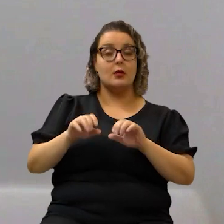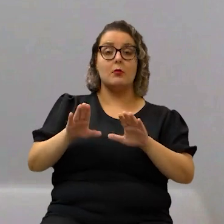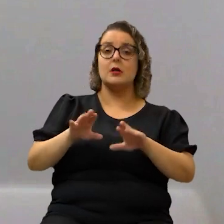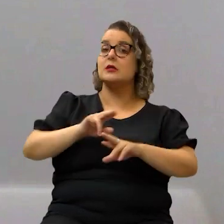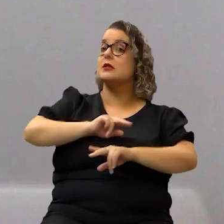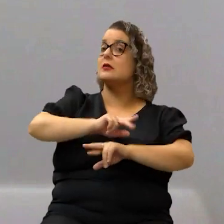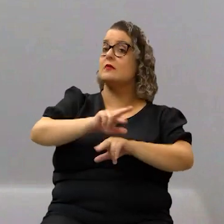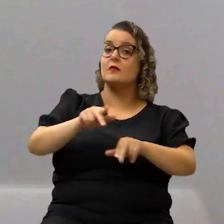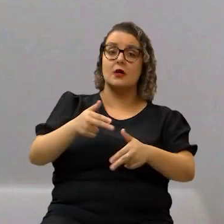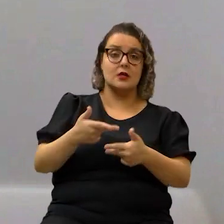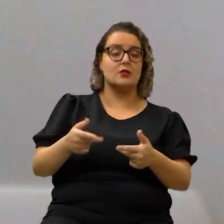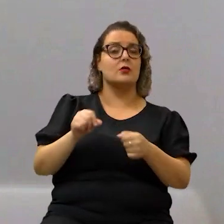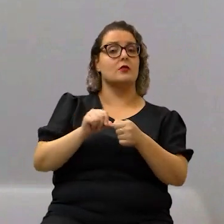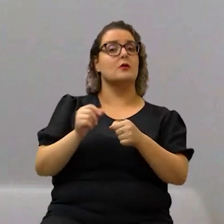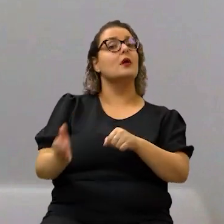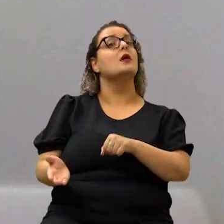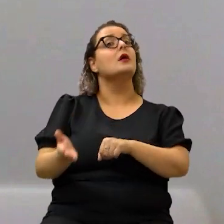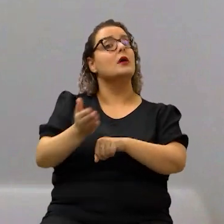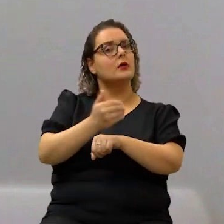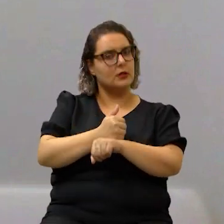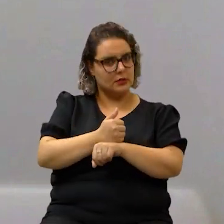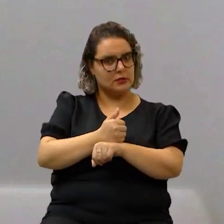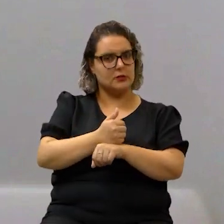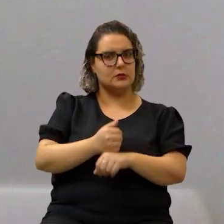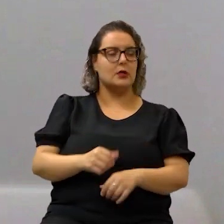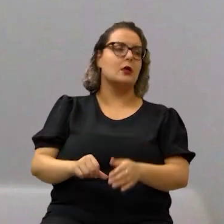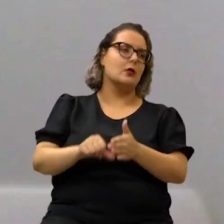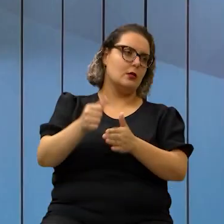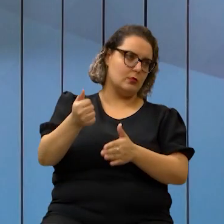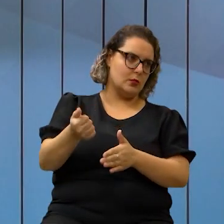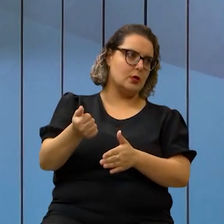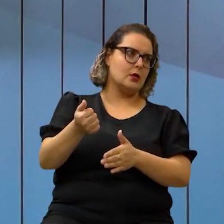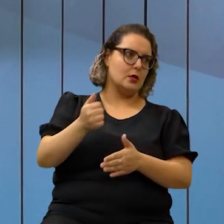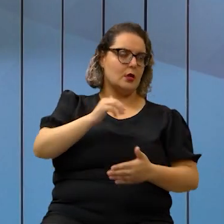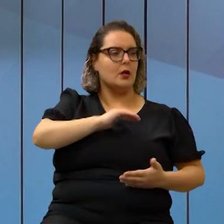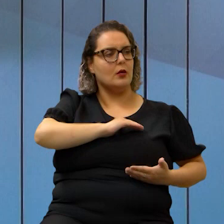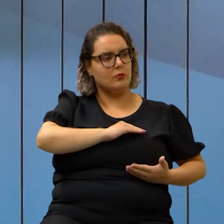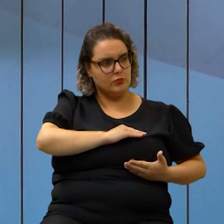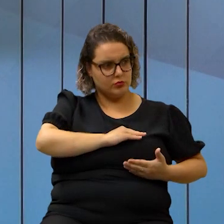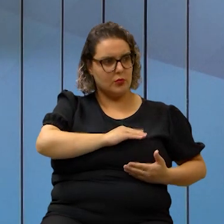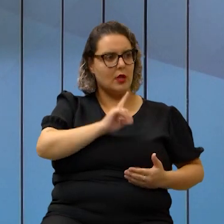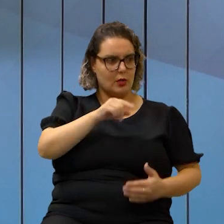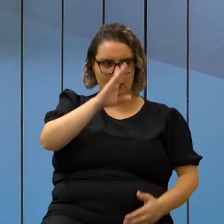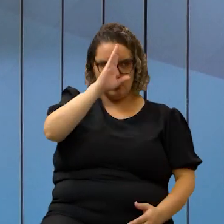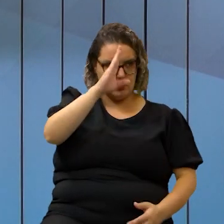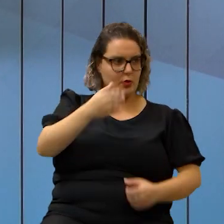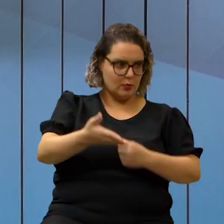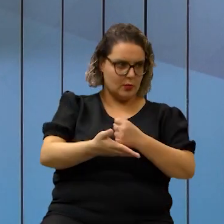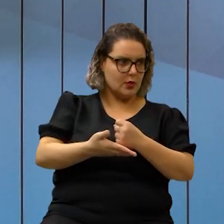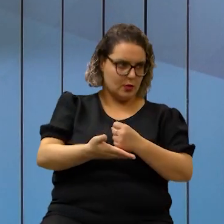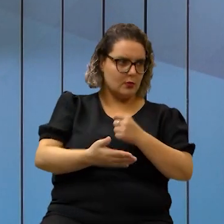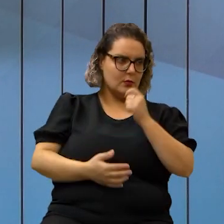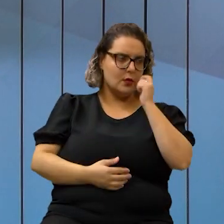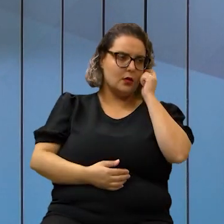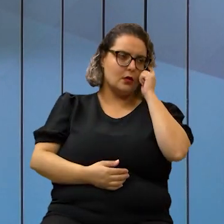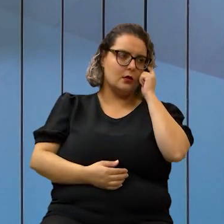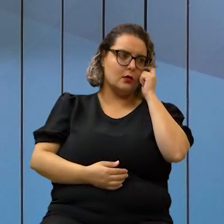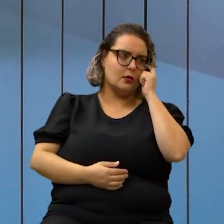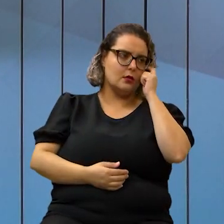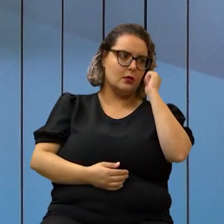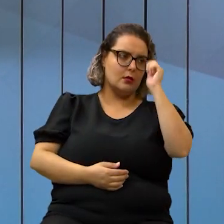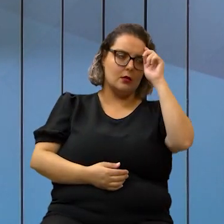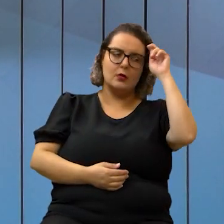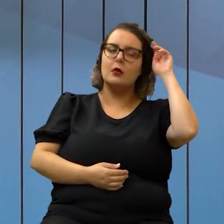coisa para ser feita antes. Primeiro é a mamografia aí é o básico, né, doutora?